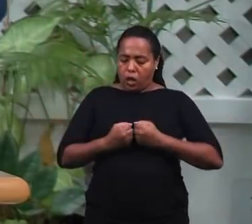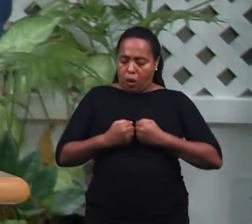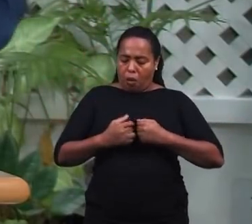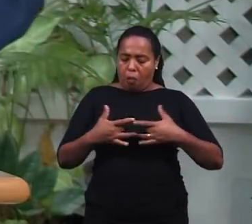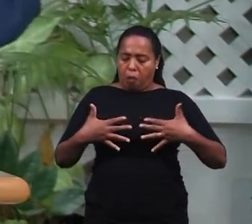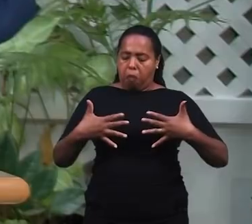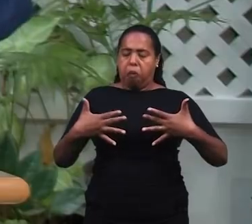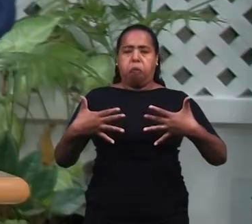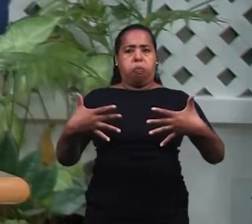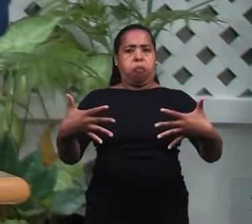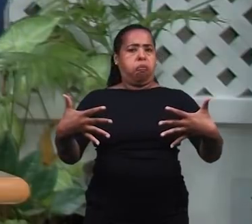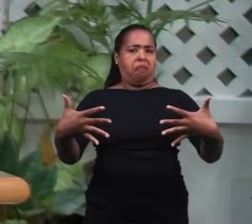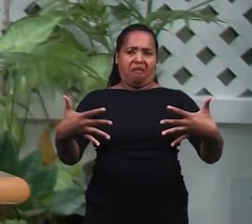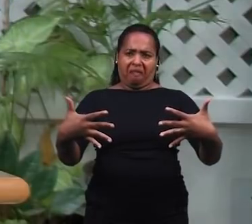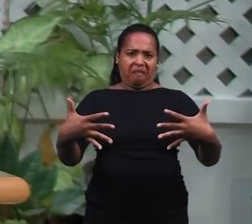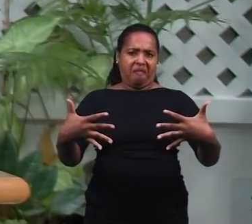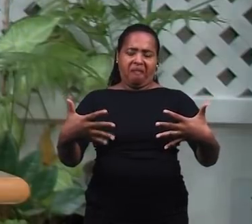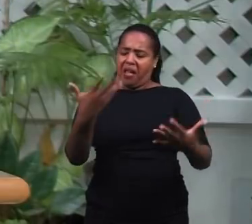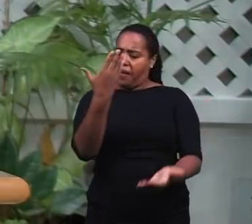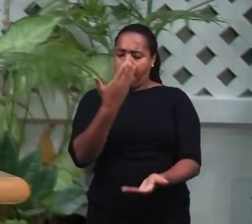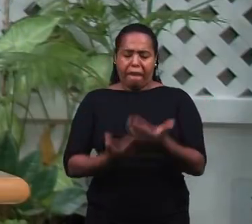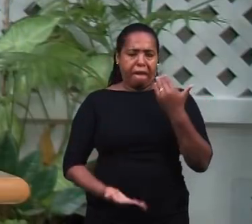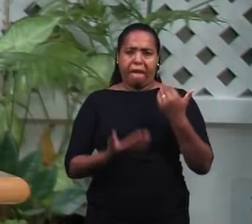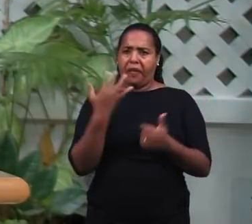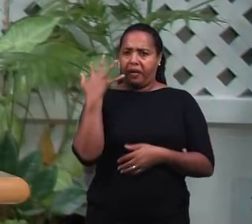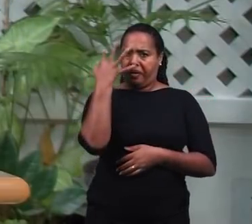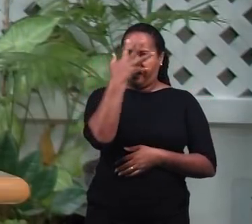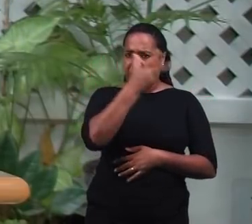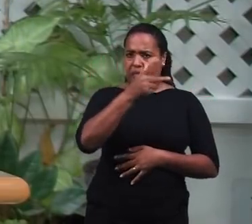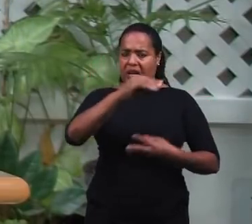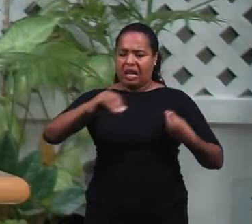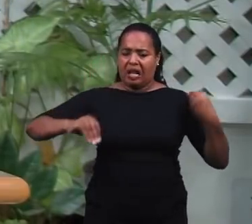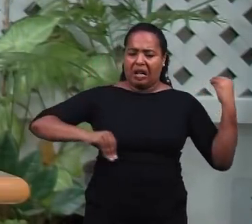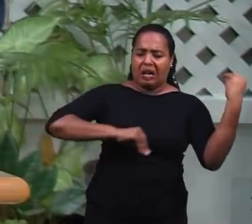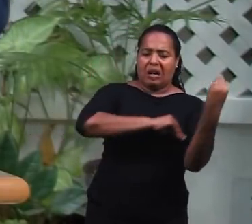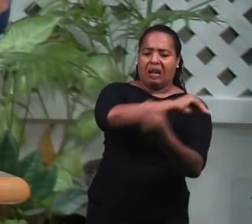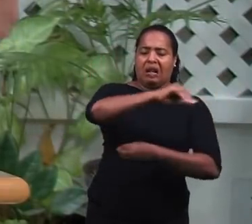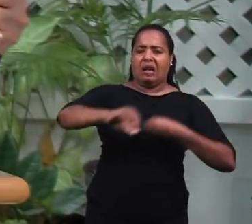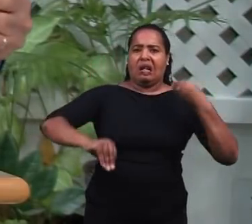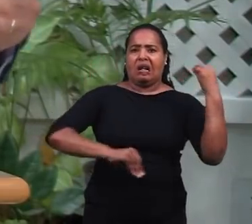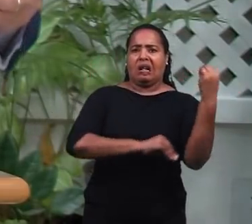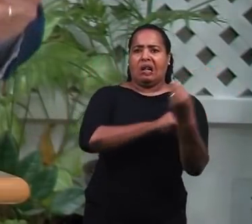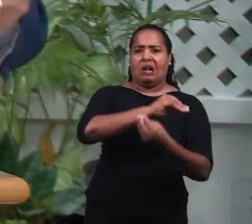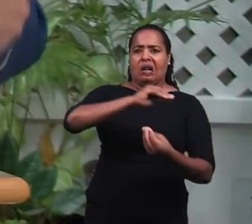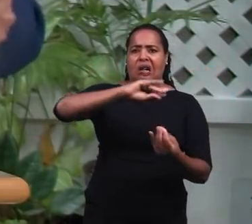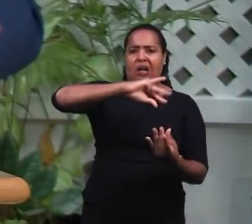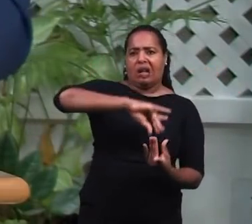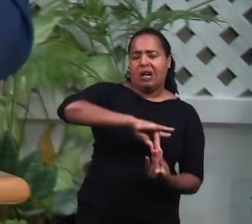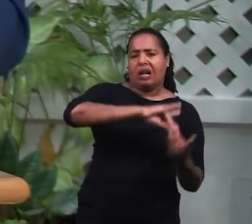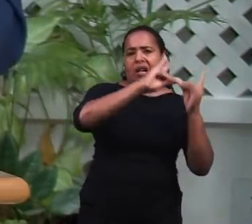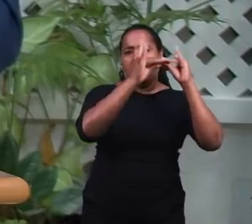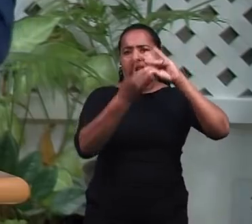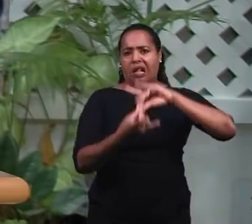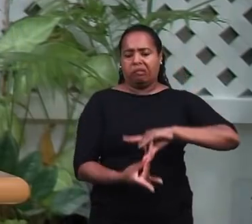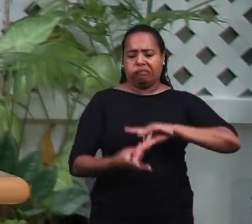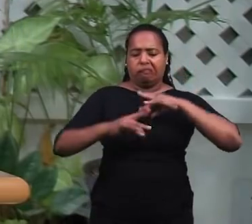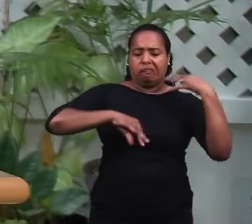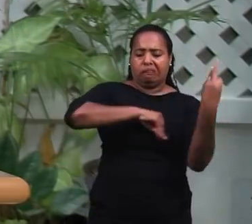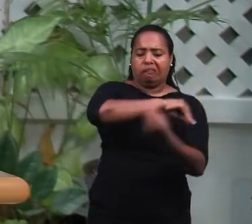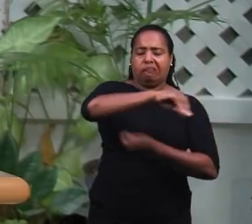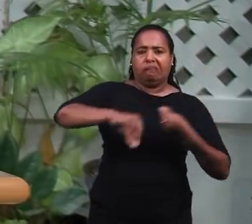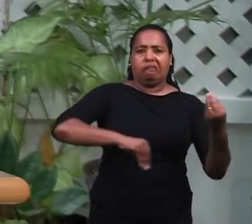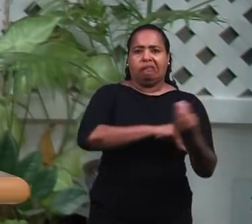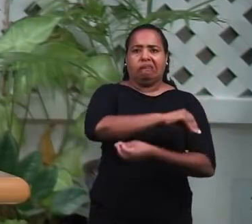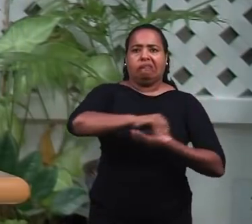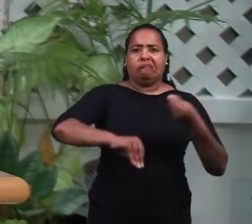resplandecência. O linho perde a sua beleza. É a mescla. Mescla não é o linho puro.